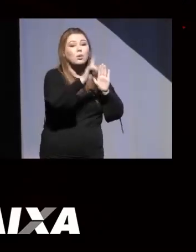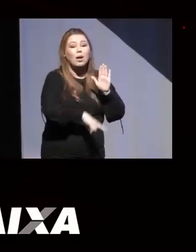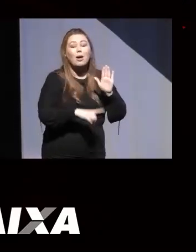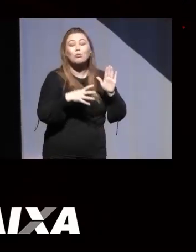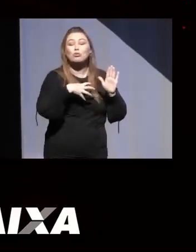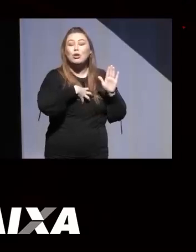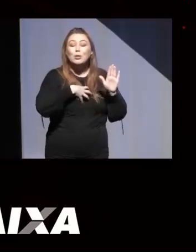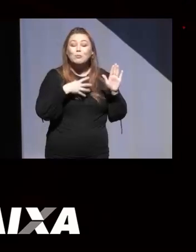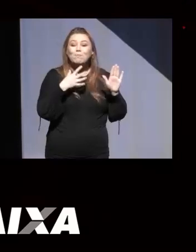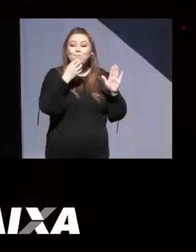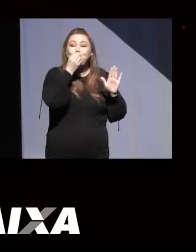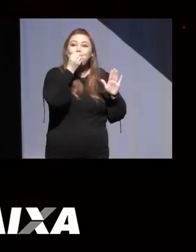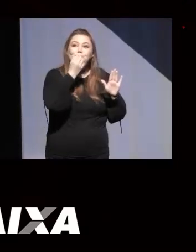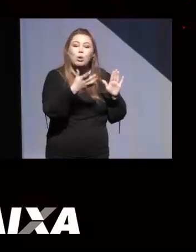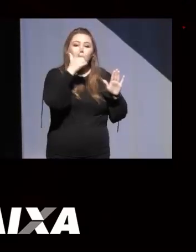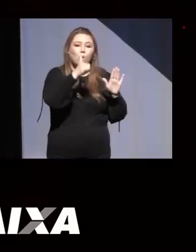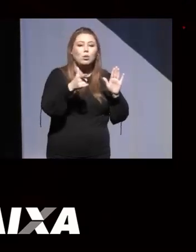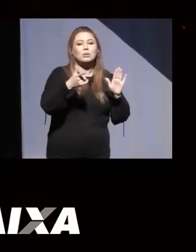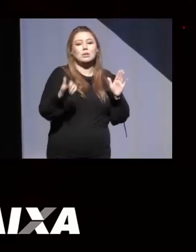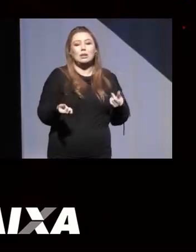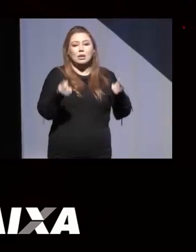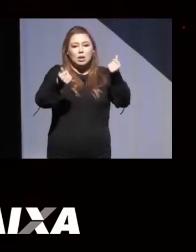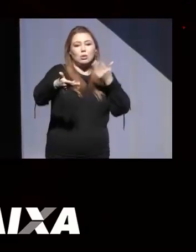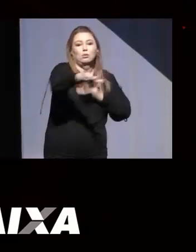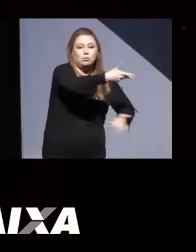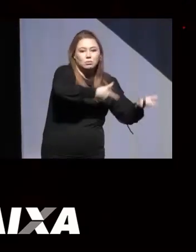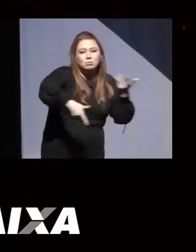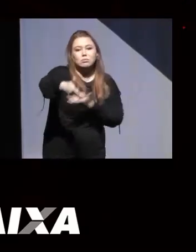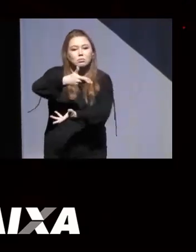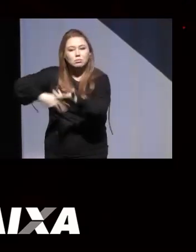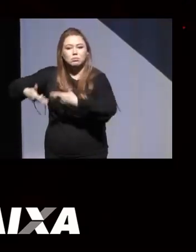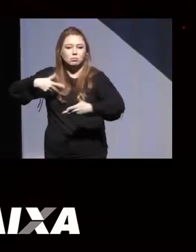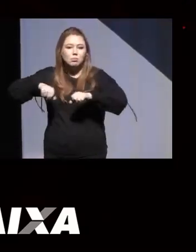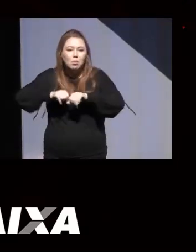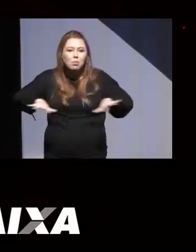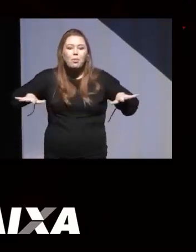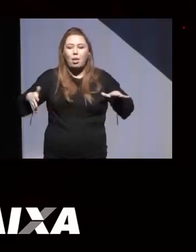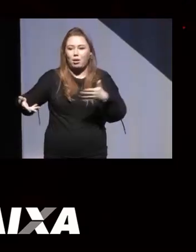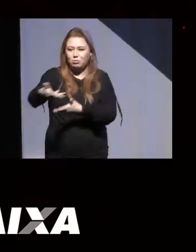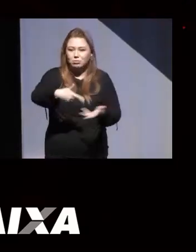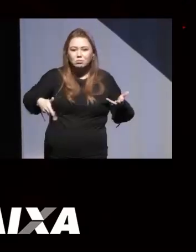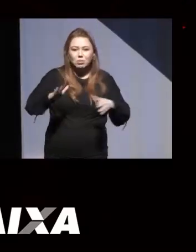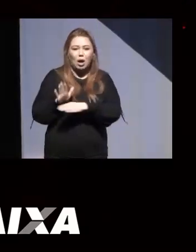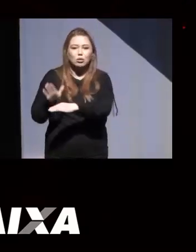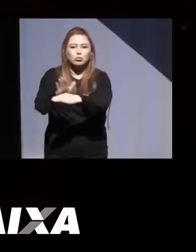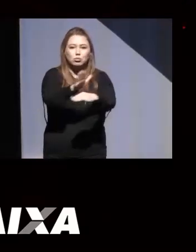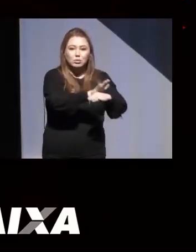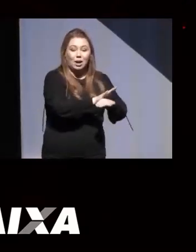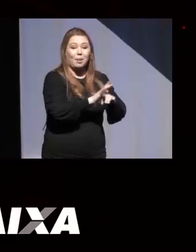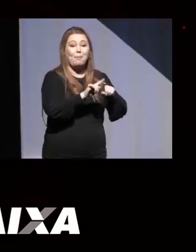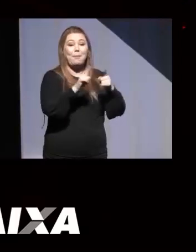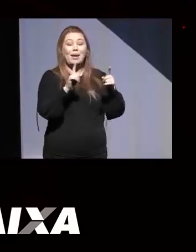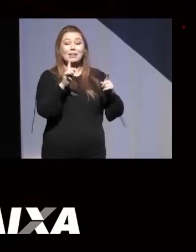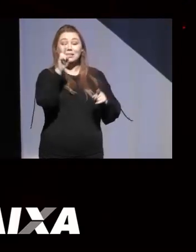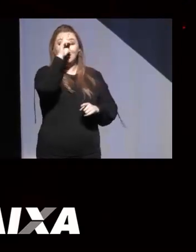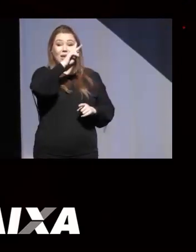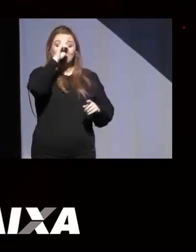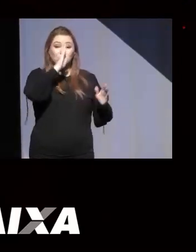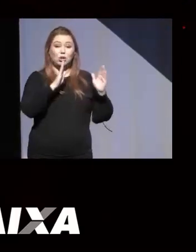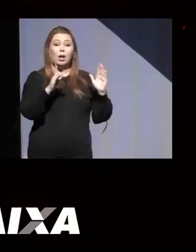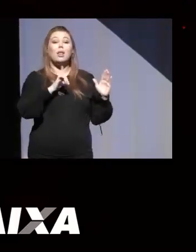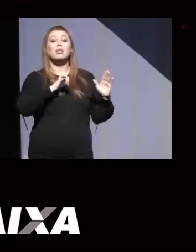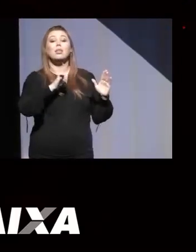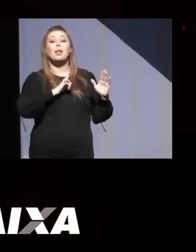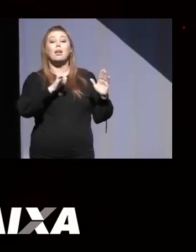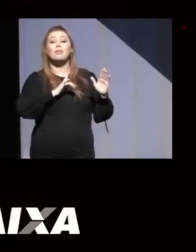poderoso instrumento de redistribuição de riquezas. A uma certa altura histórica, nós tivemos uma má